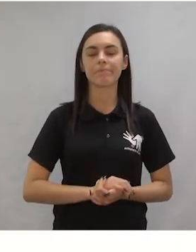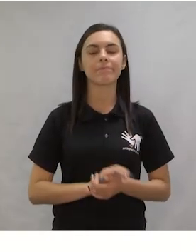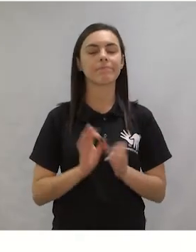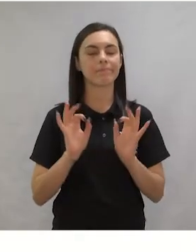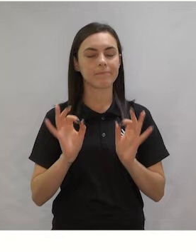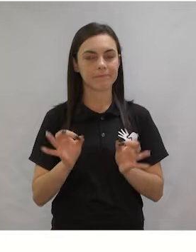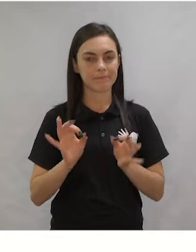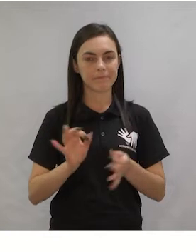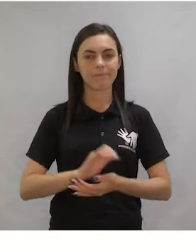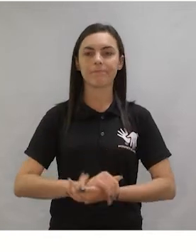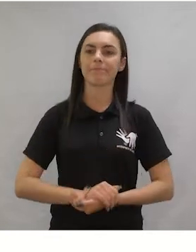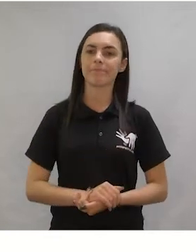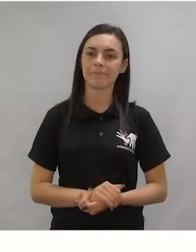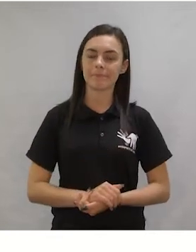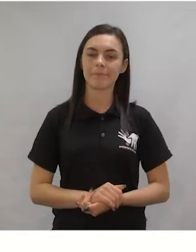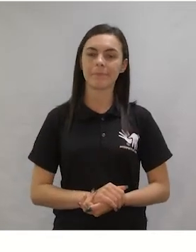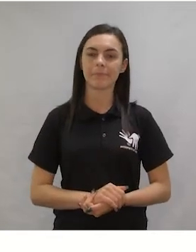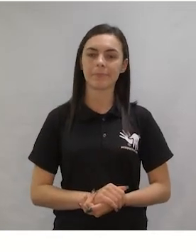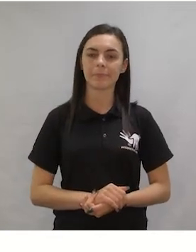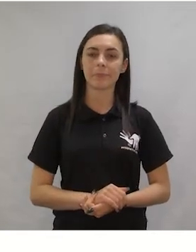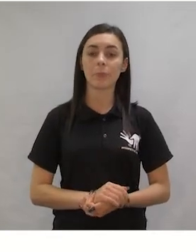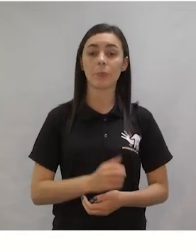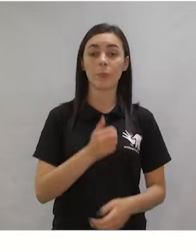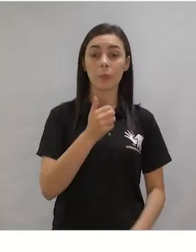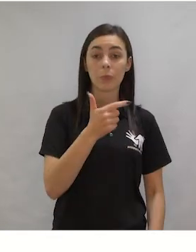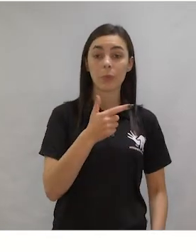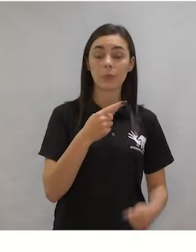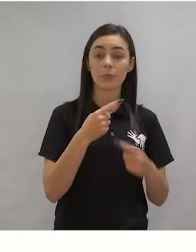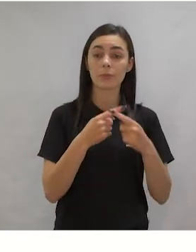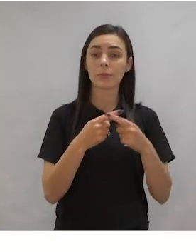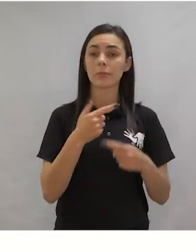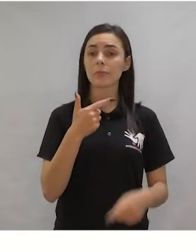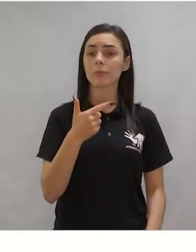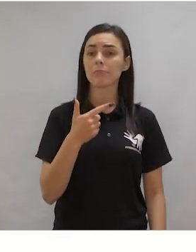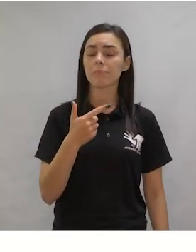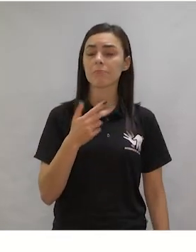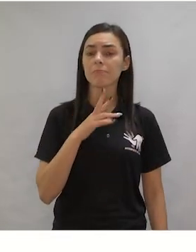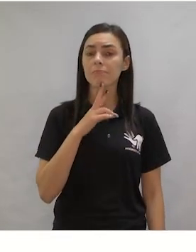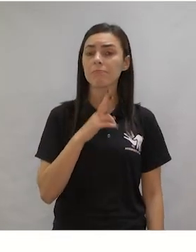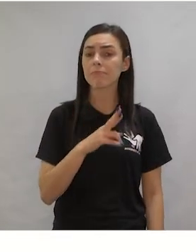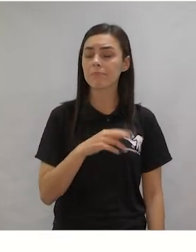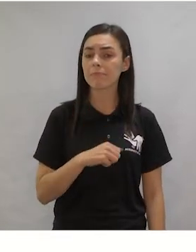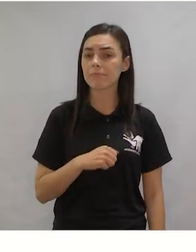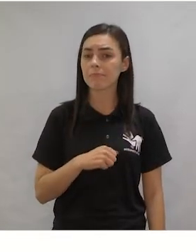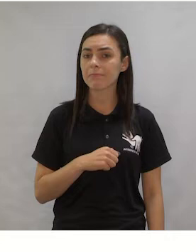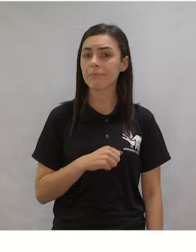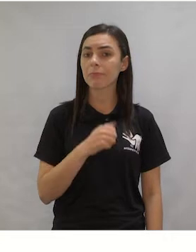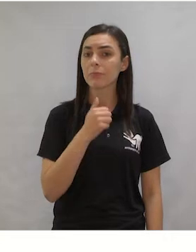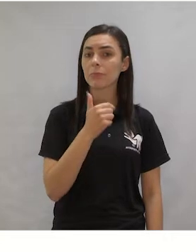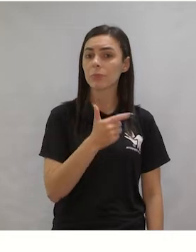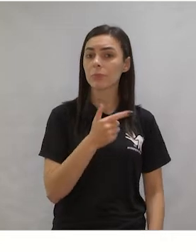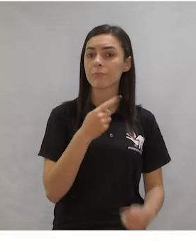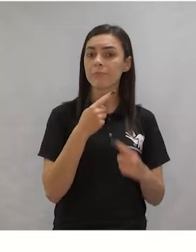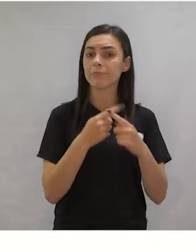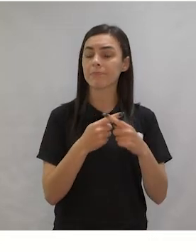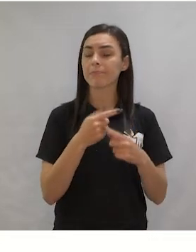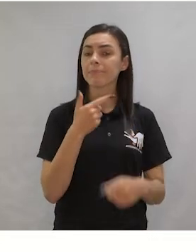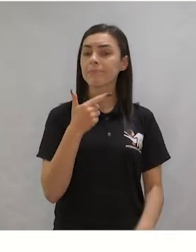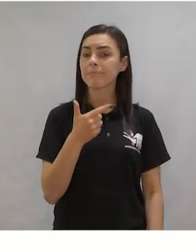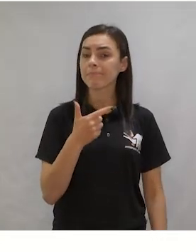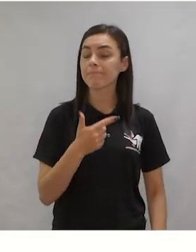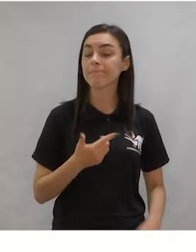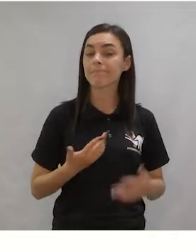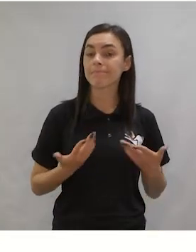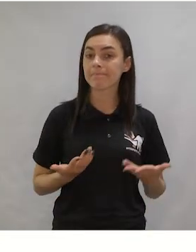multiplicações. Isso mesmo. Então, quanto que é 2 vezes 2? 2 vezes o